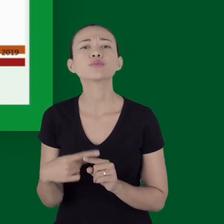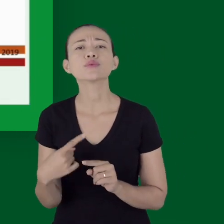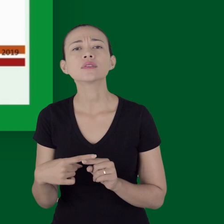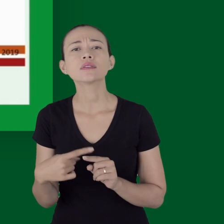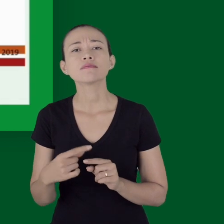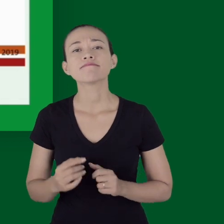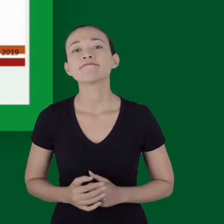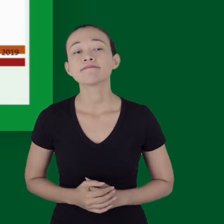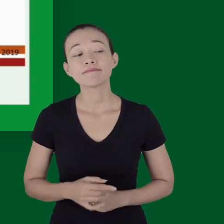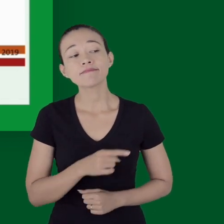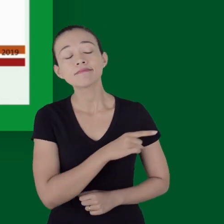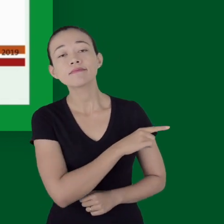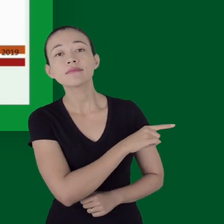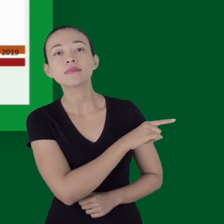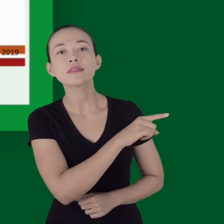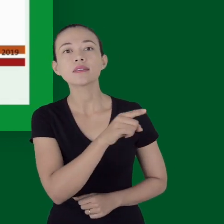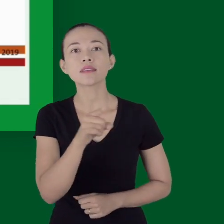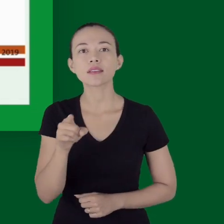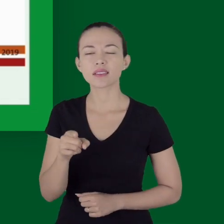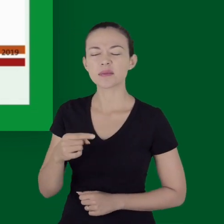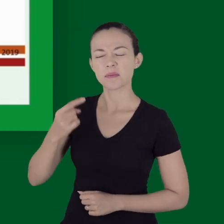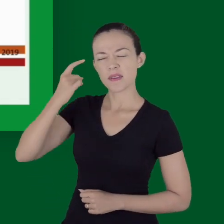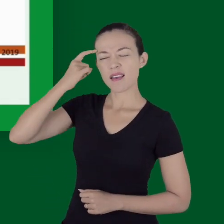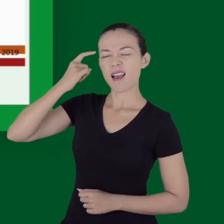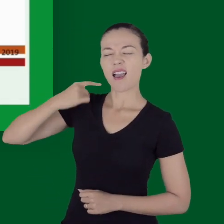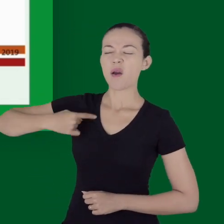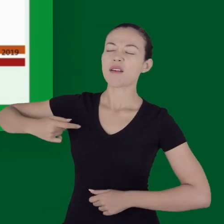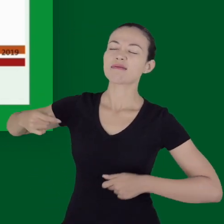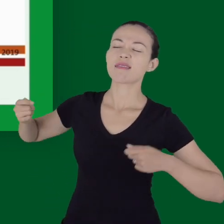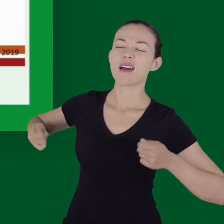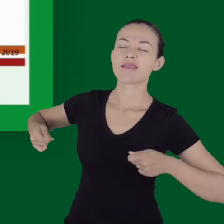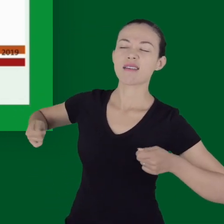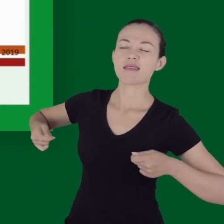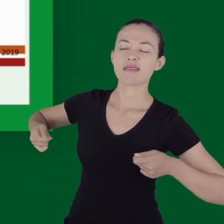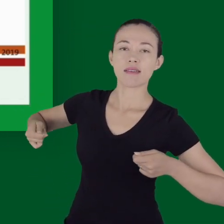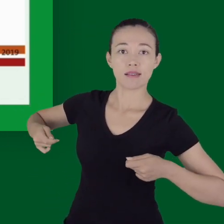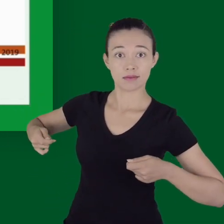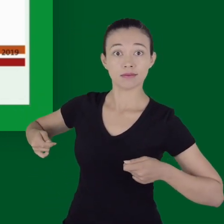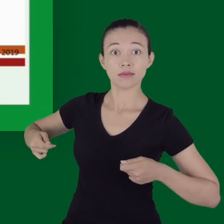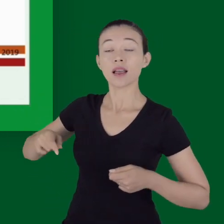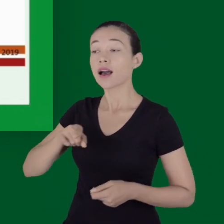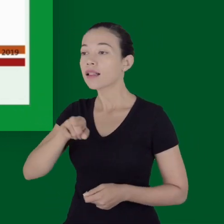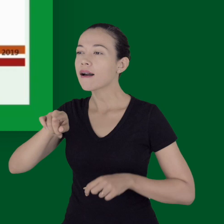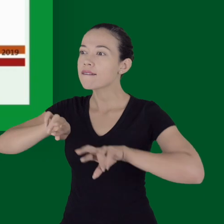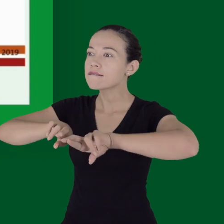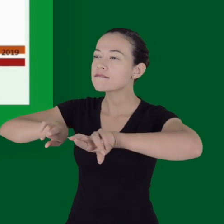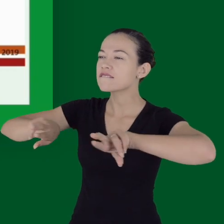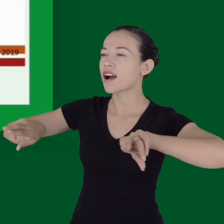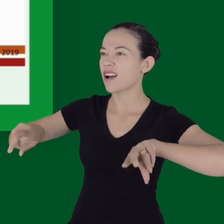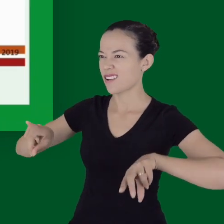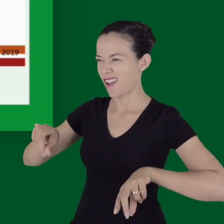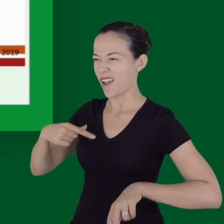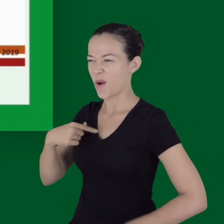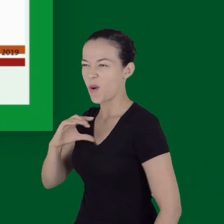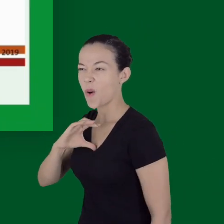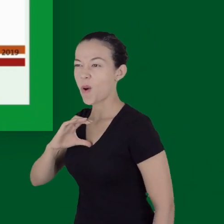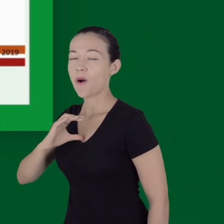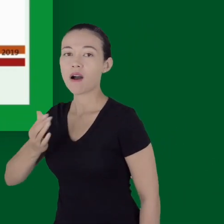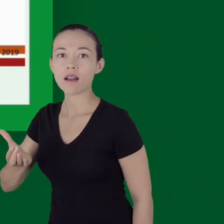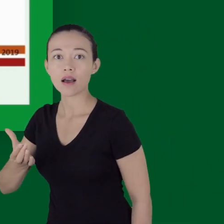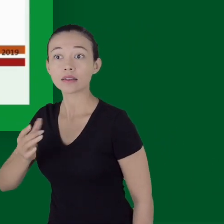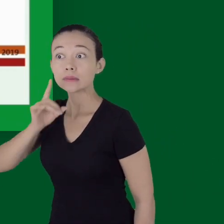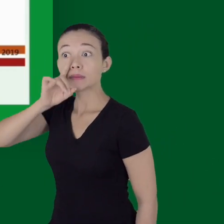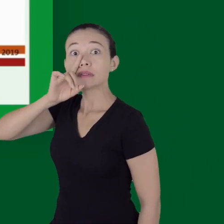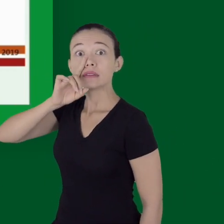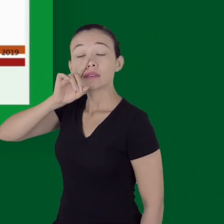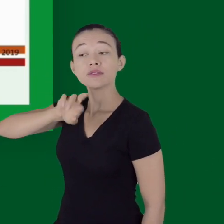né? Por quê? Porque nessa faixa etária, os pacientes eles começam a testar os seus limites,